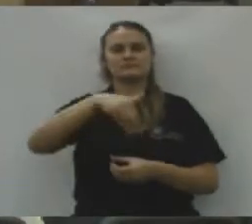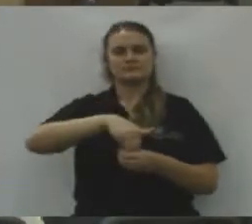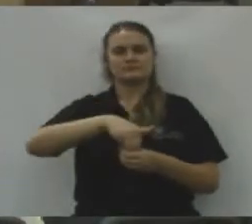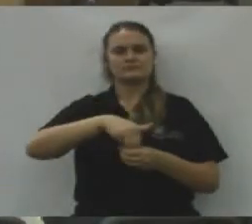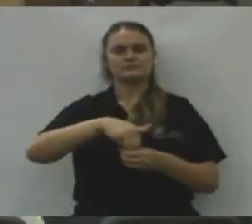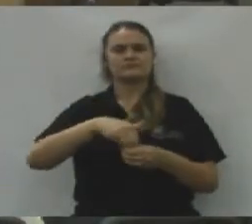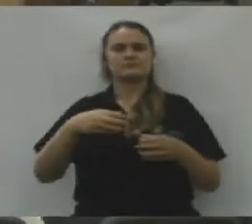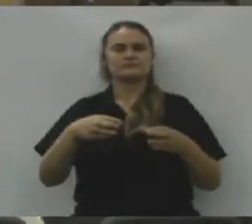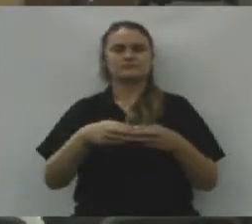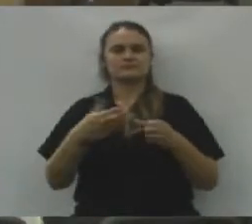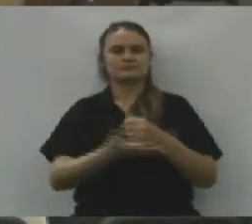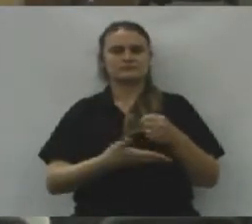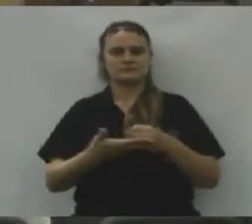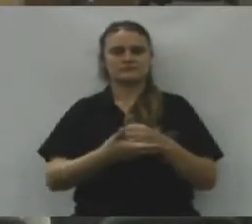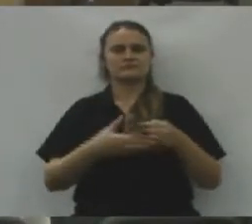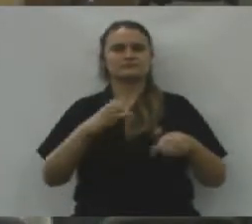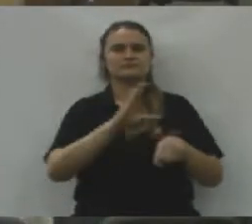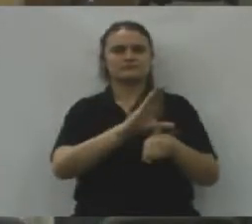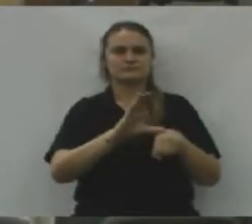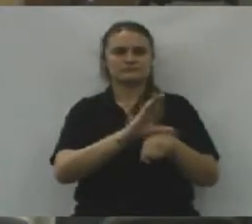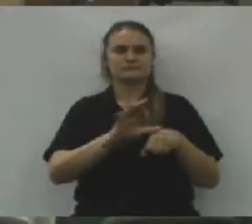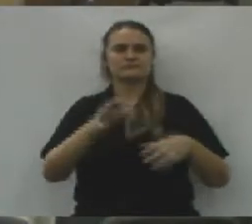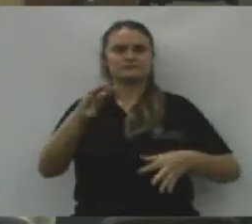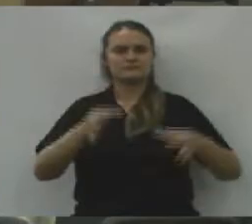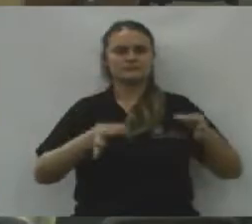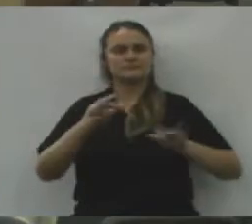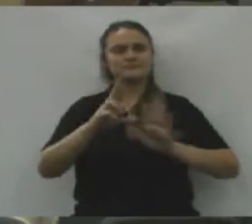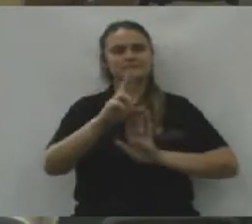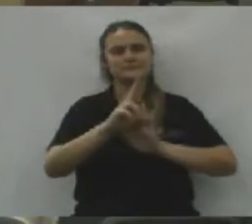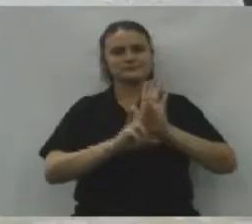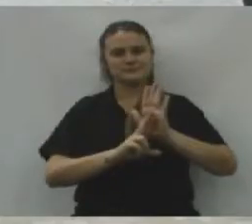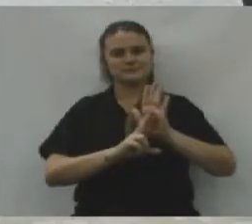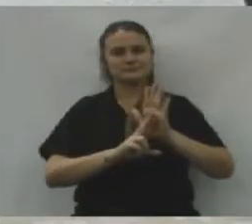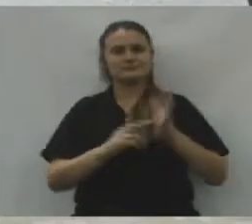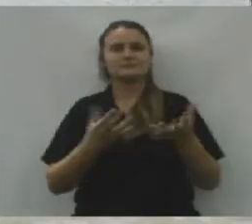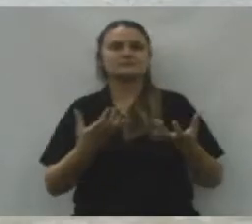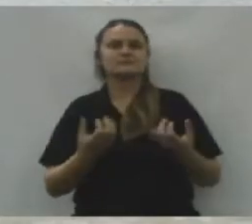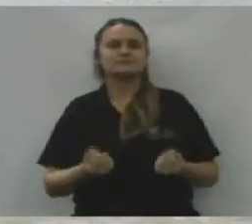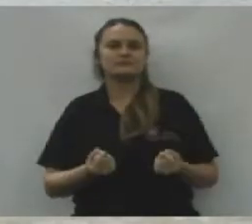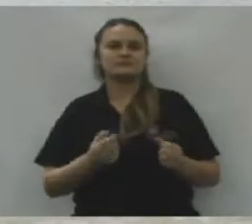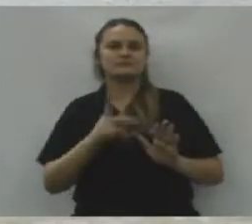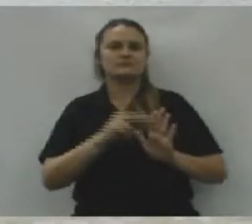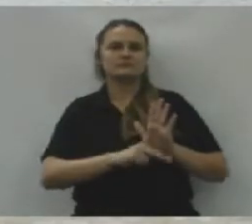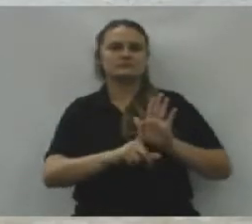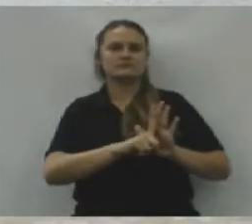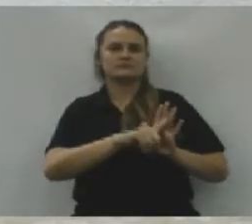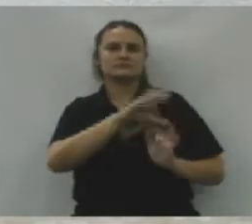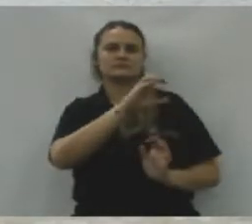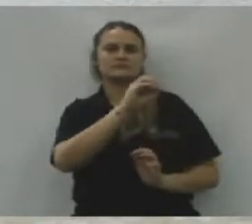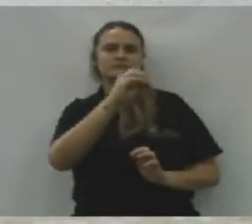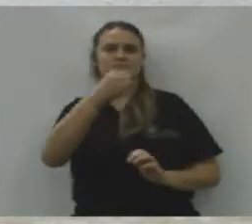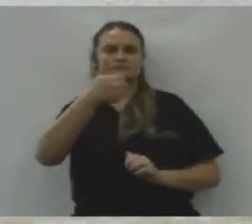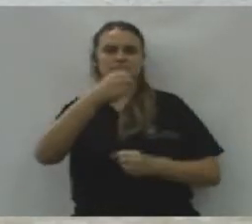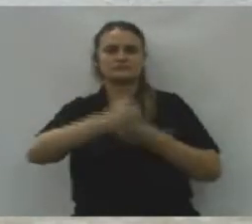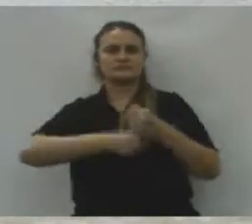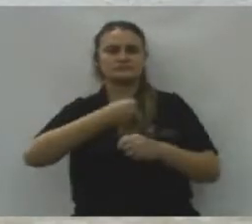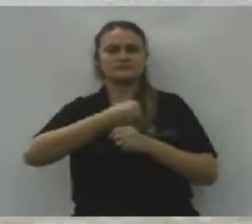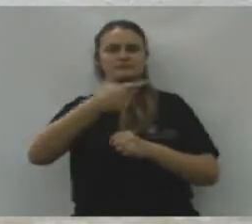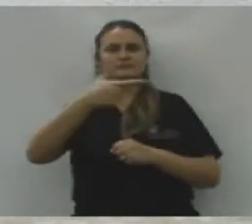parecer fundamentado da Comissão de Constituição, Justiça e Redação Final, favorável ao projeto de lei ordinária número